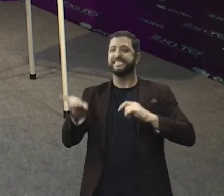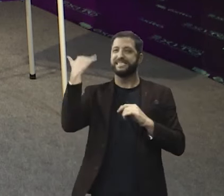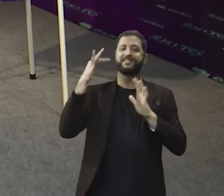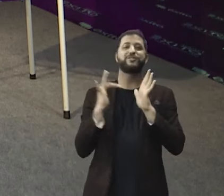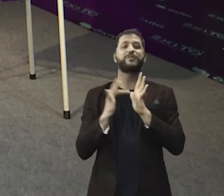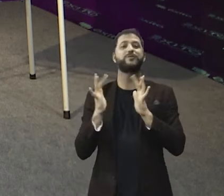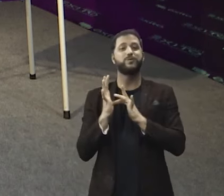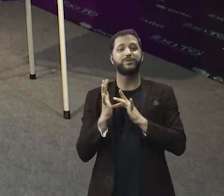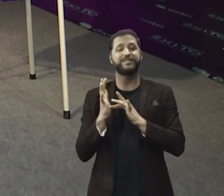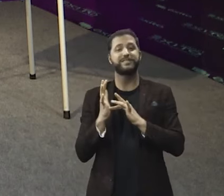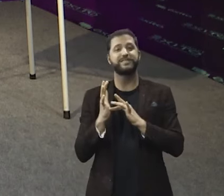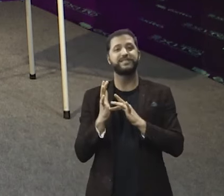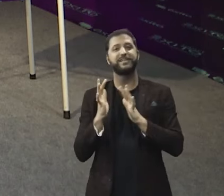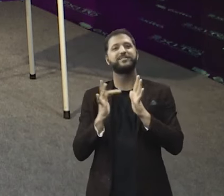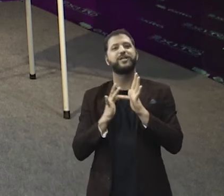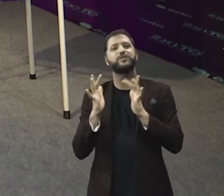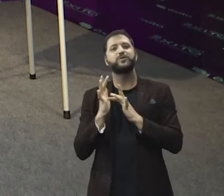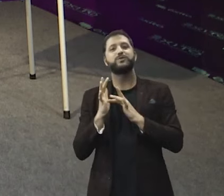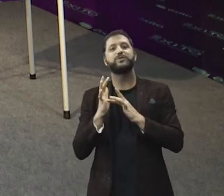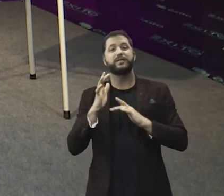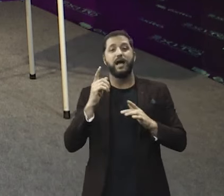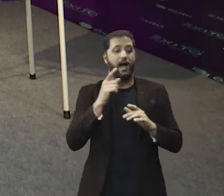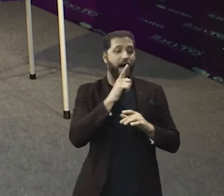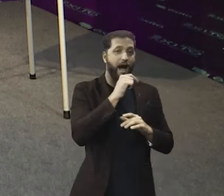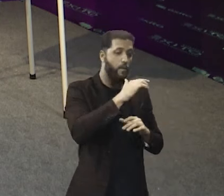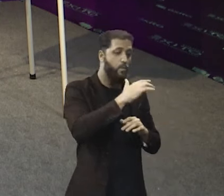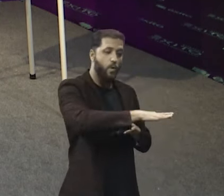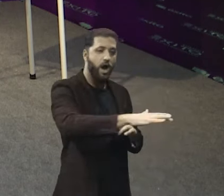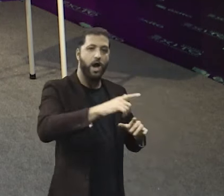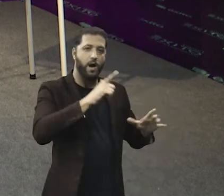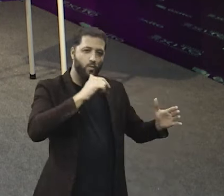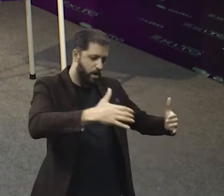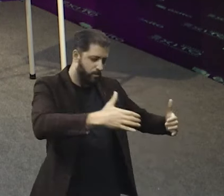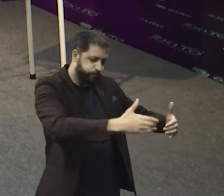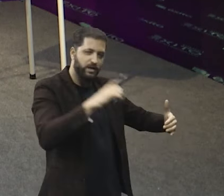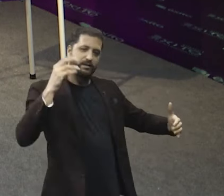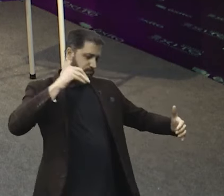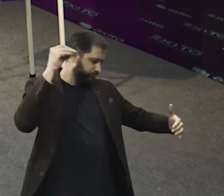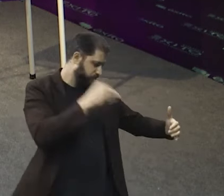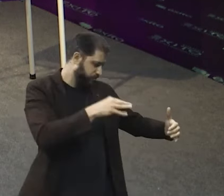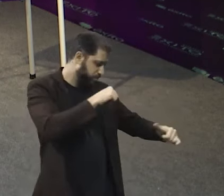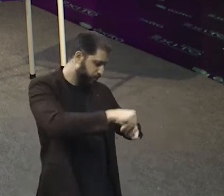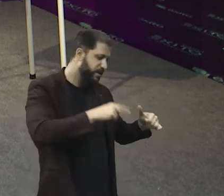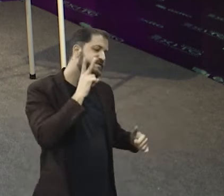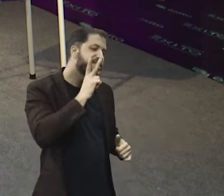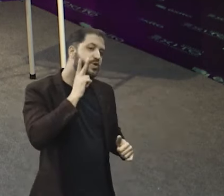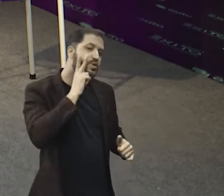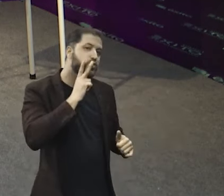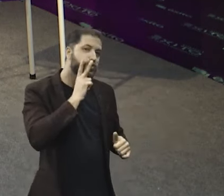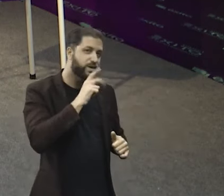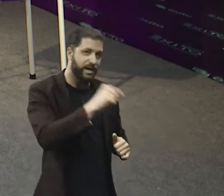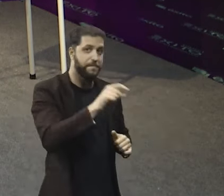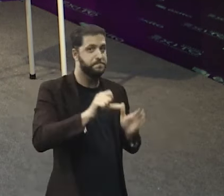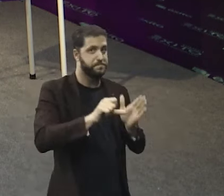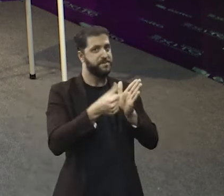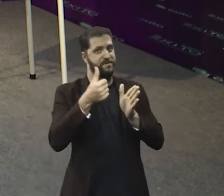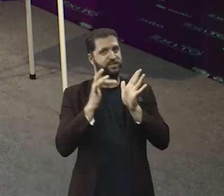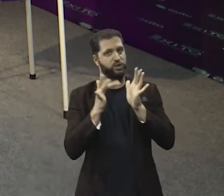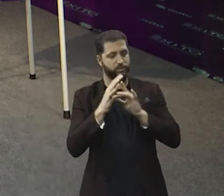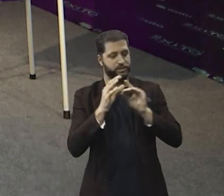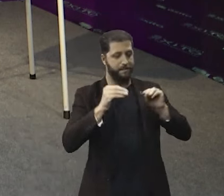ele transformou a água em vinho Ok até aqui OK tudo bem esse primeiro milagre aconteceu